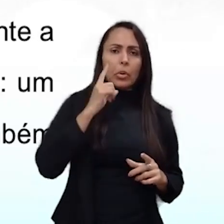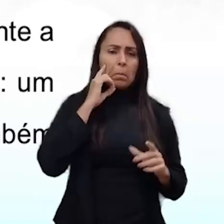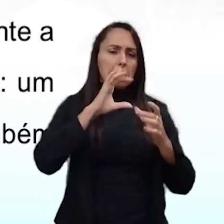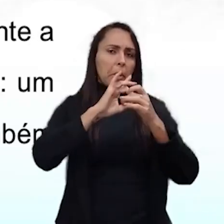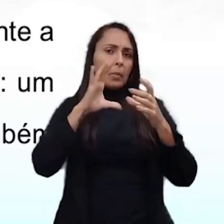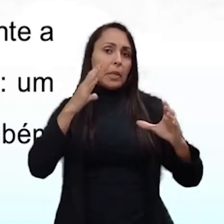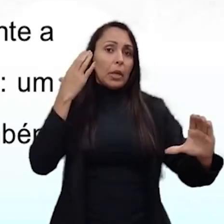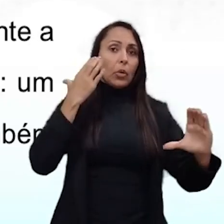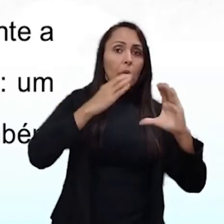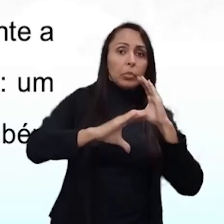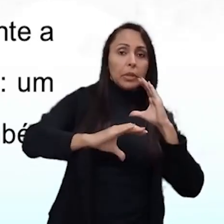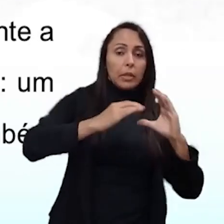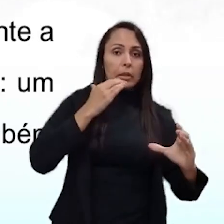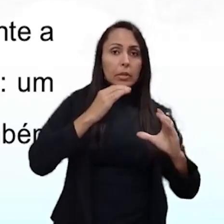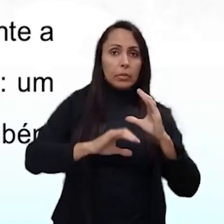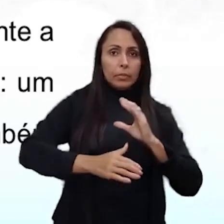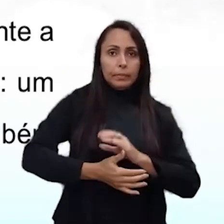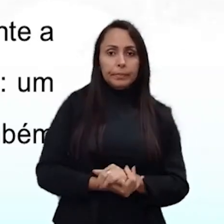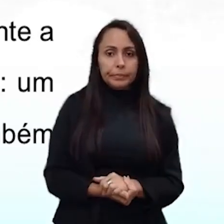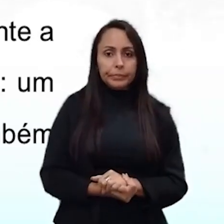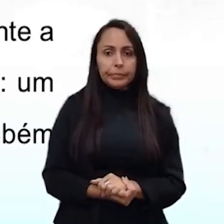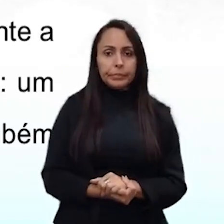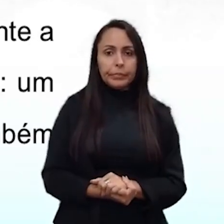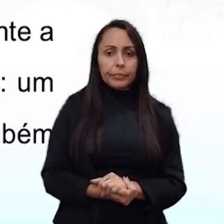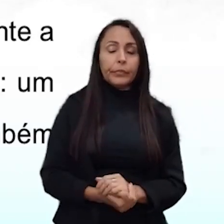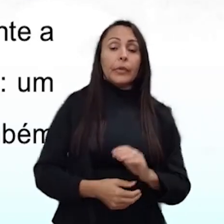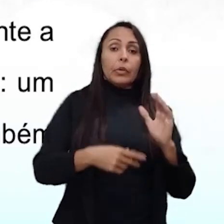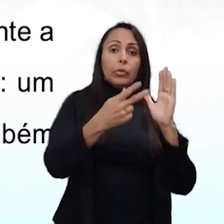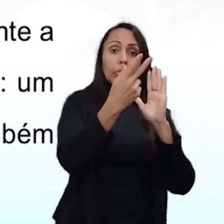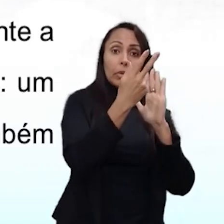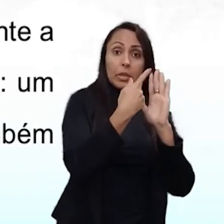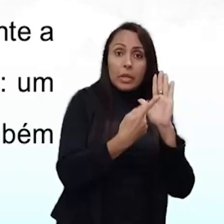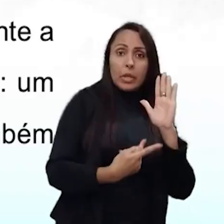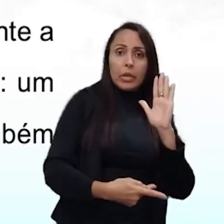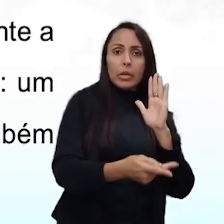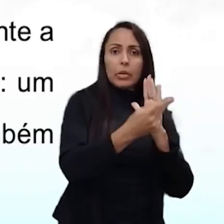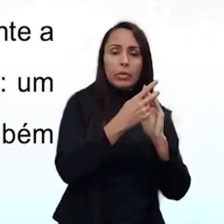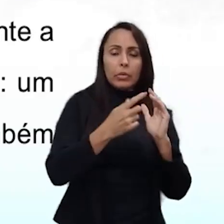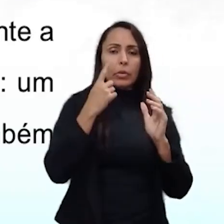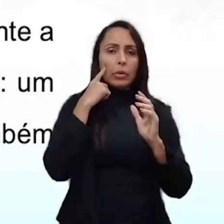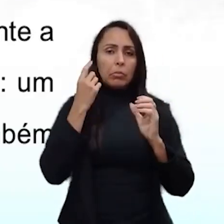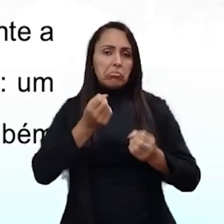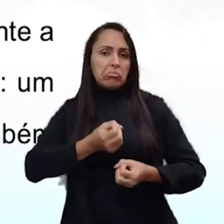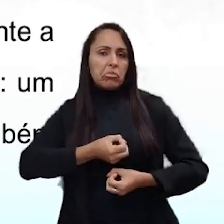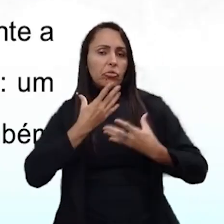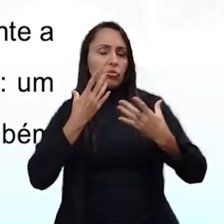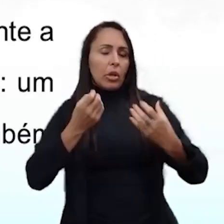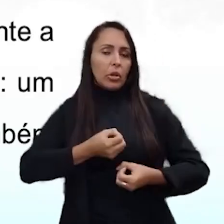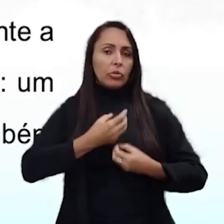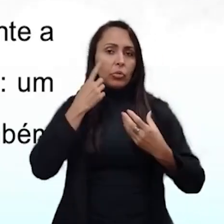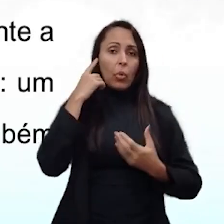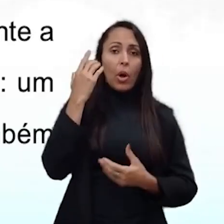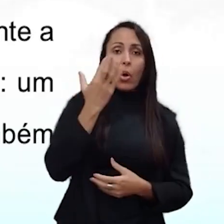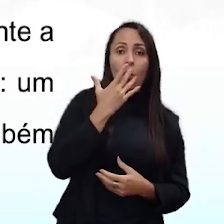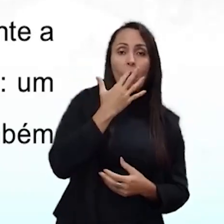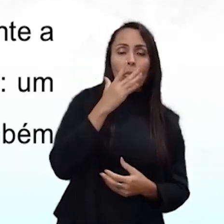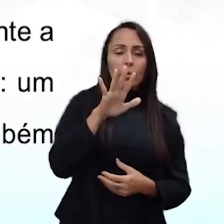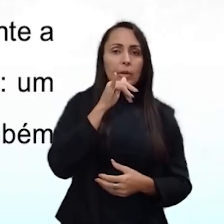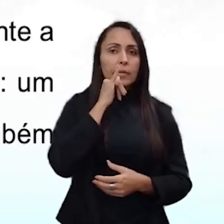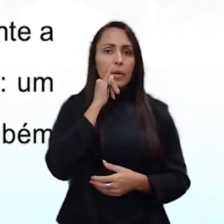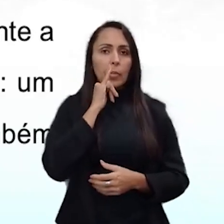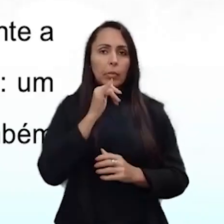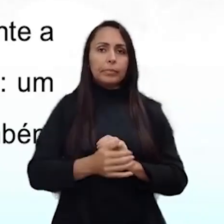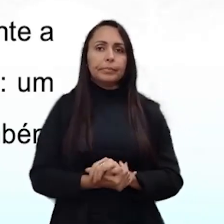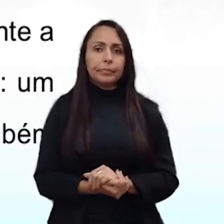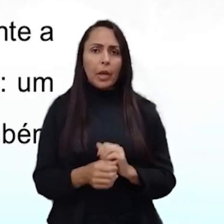a comunicação com os outros. Um desenho, um gesto, uma cor, por exemplo,